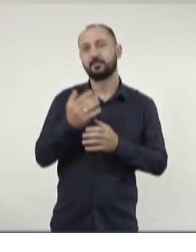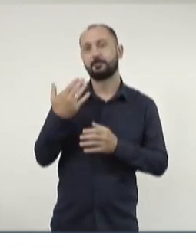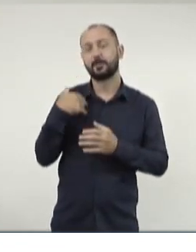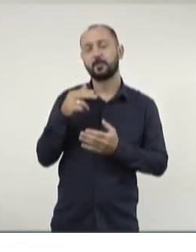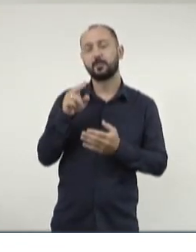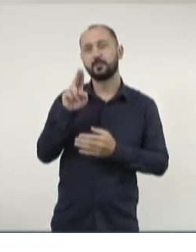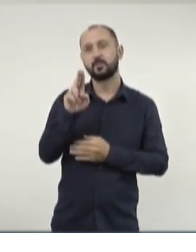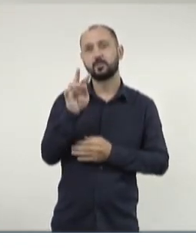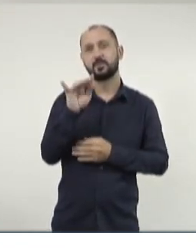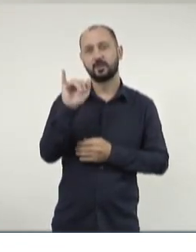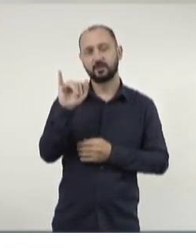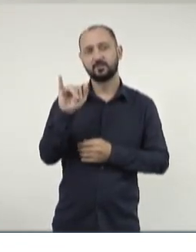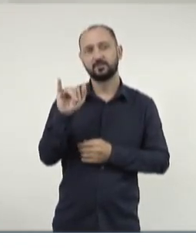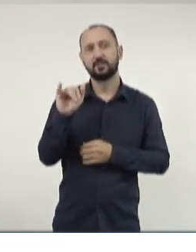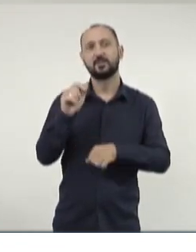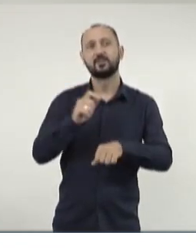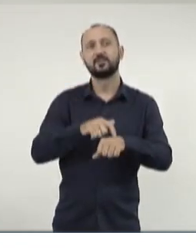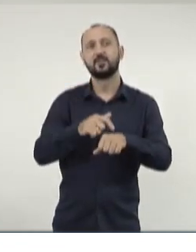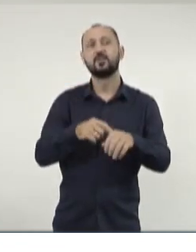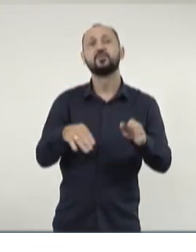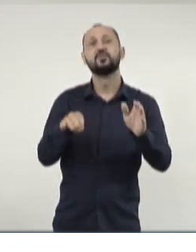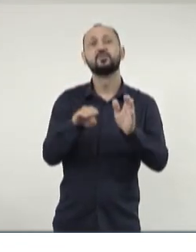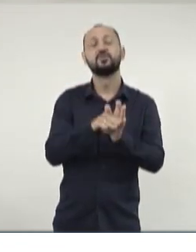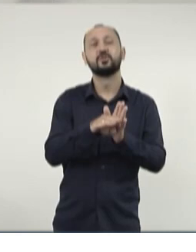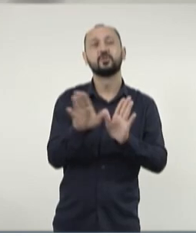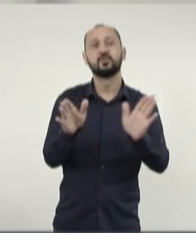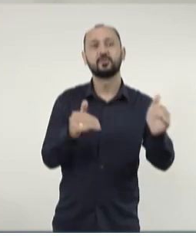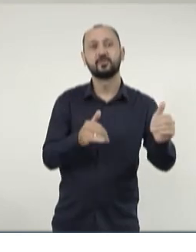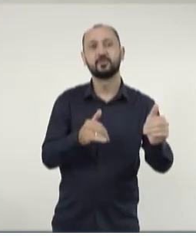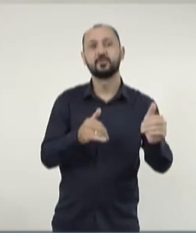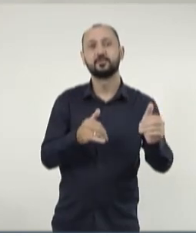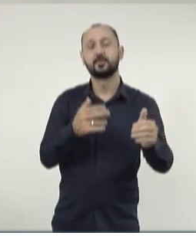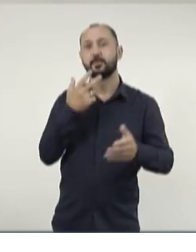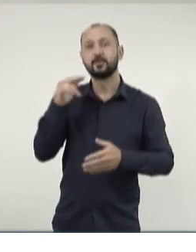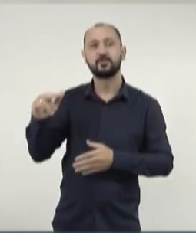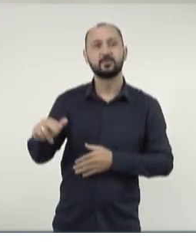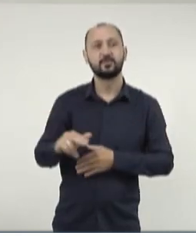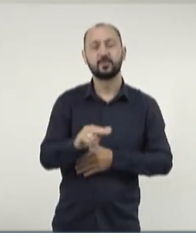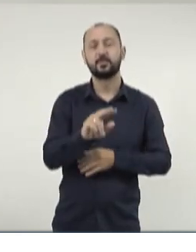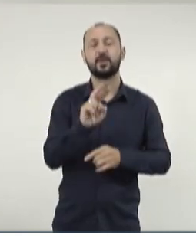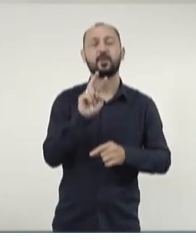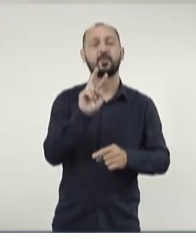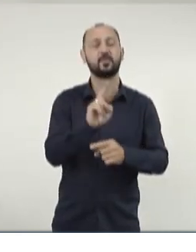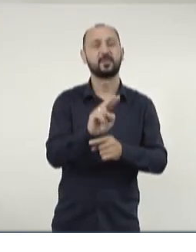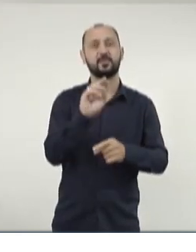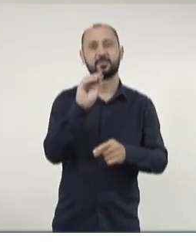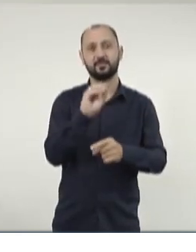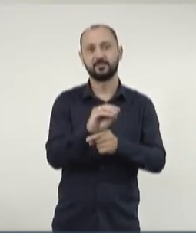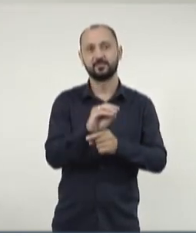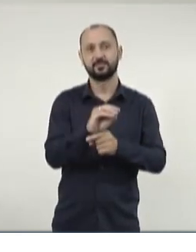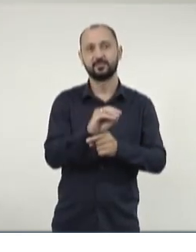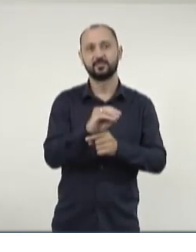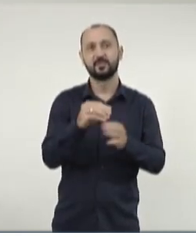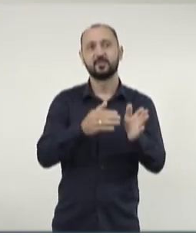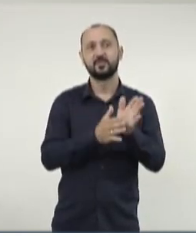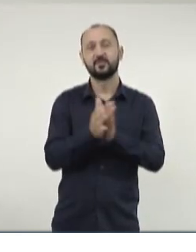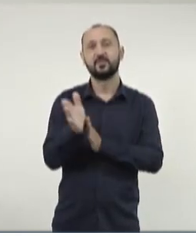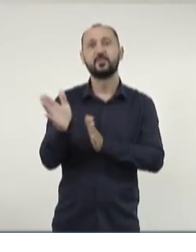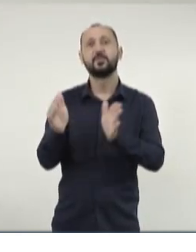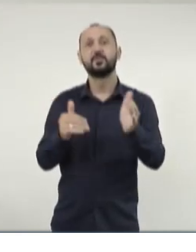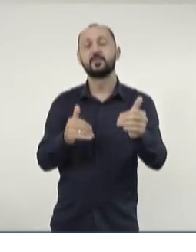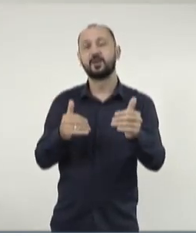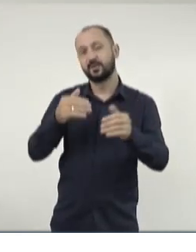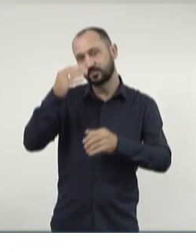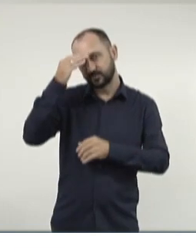da UTI. Quando nós chegamos na enfermaria, meu pai não foi para cuidados paliativos, ele foi para uma enfermaria